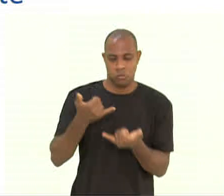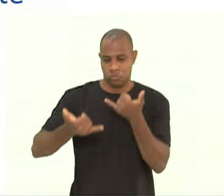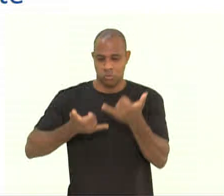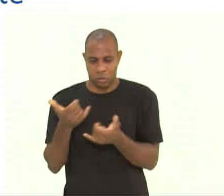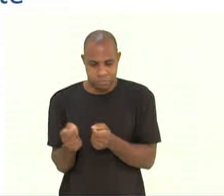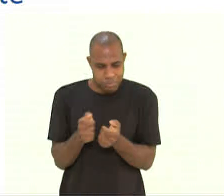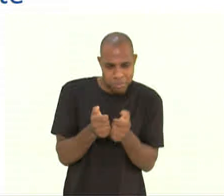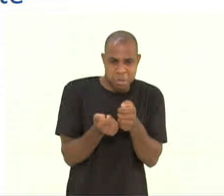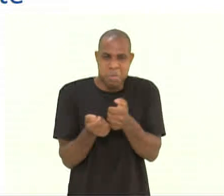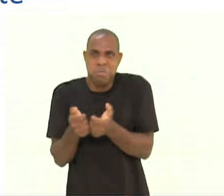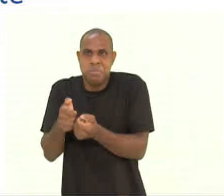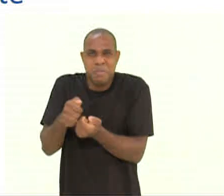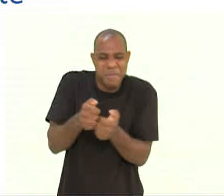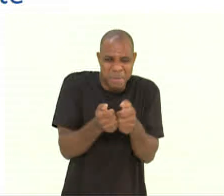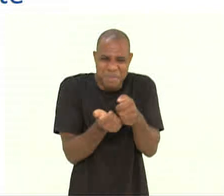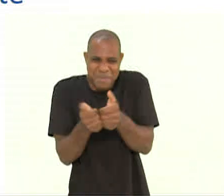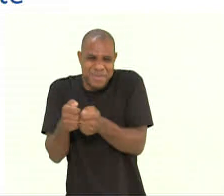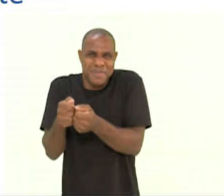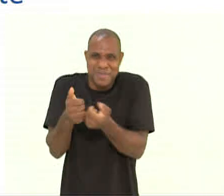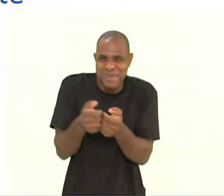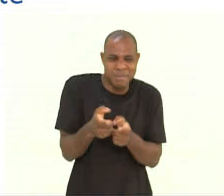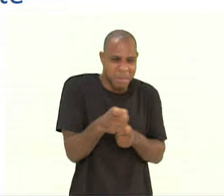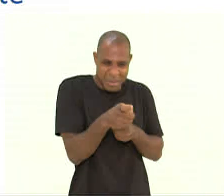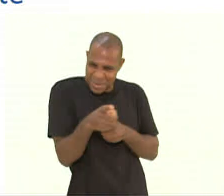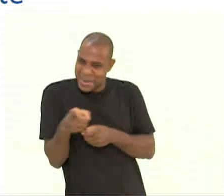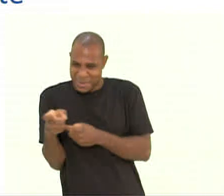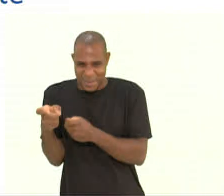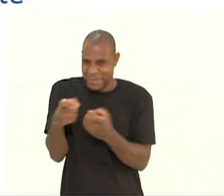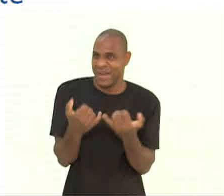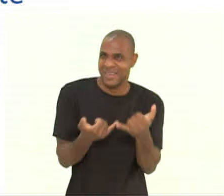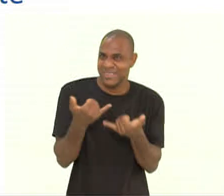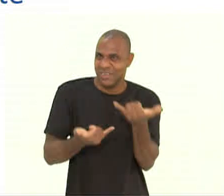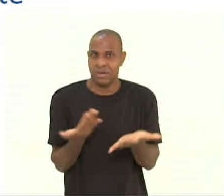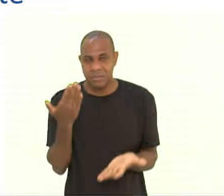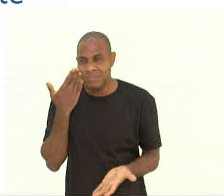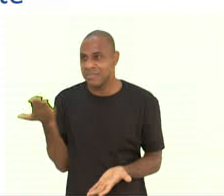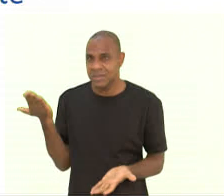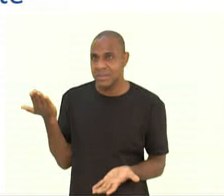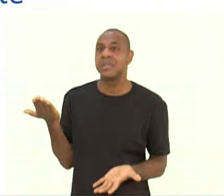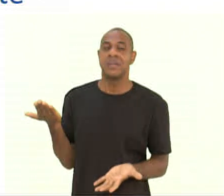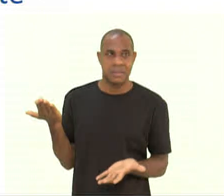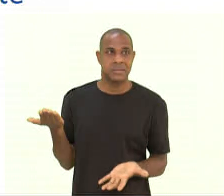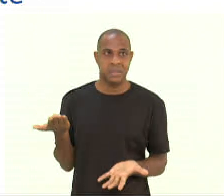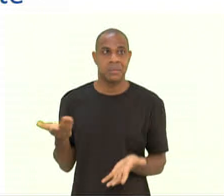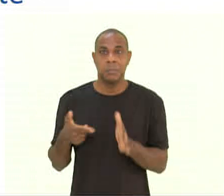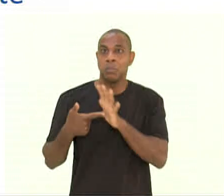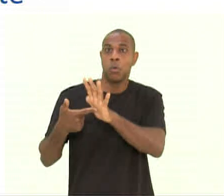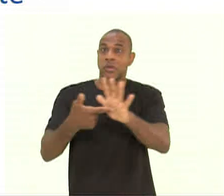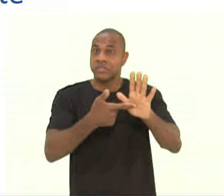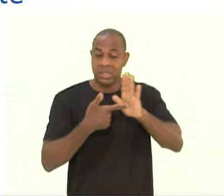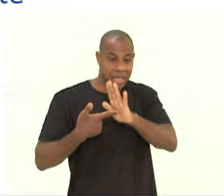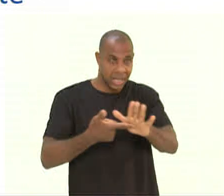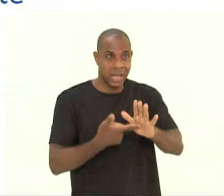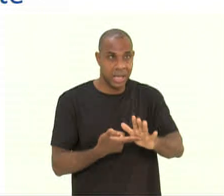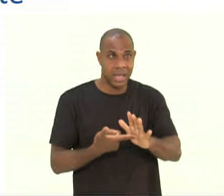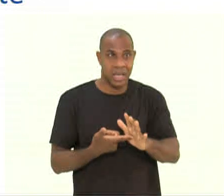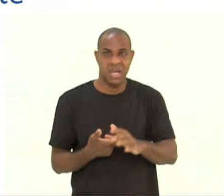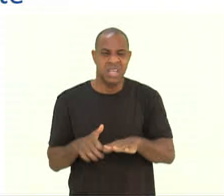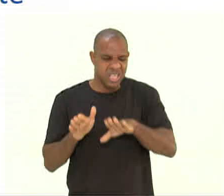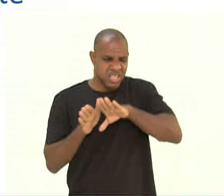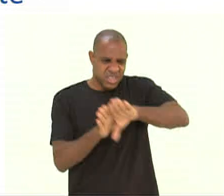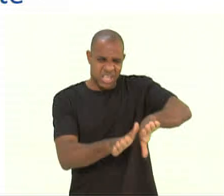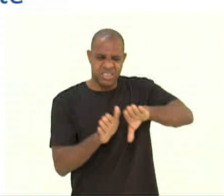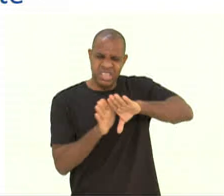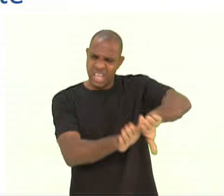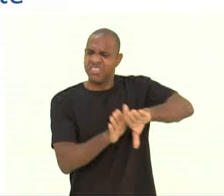pessoa que fazem tanto sucesso no Ocidente, então, mas em operações reais. Então, atrair o jovem mostrando, deixe o jogo de lado e venha para